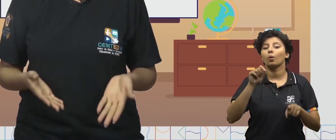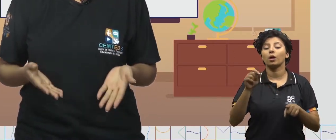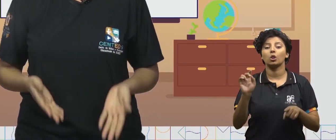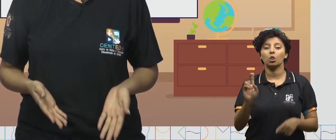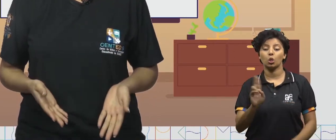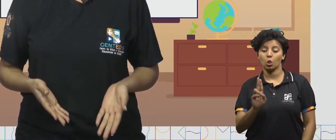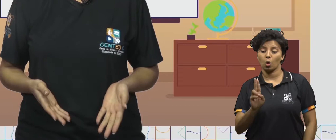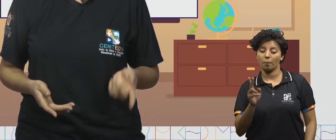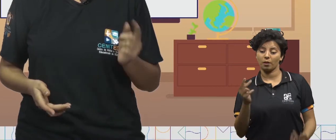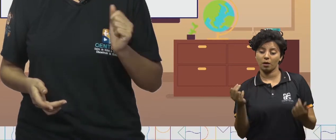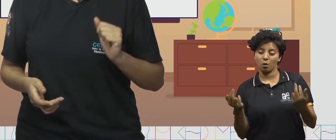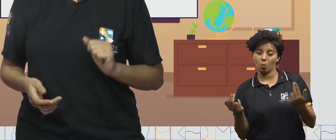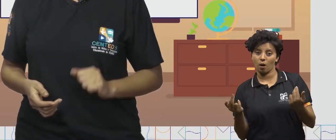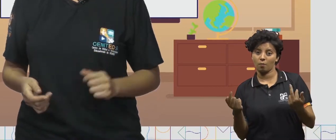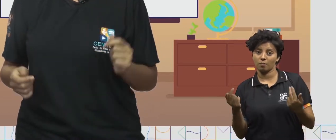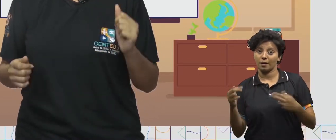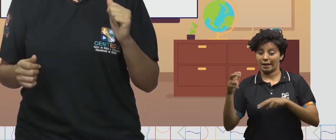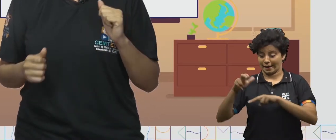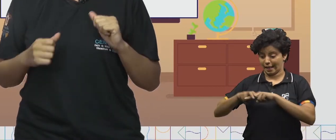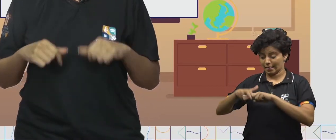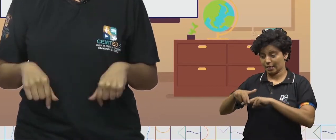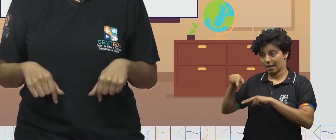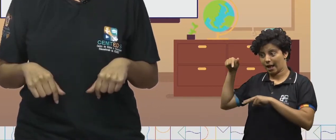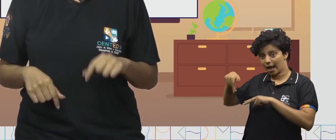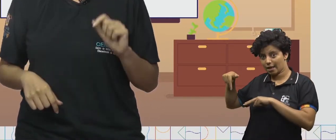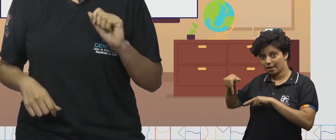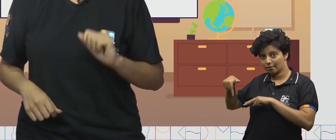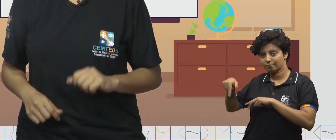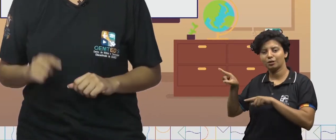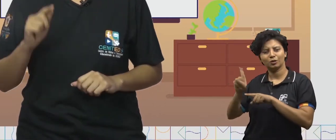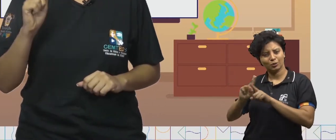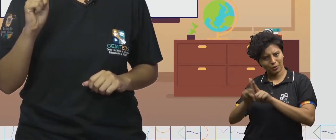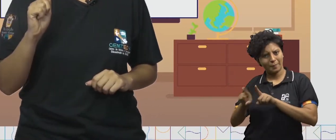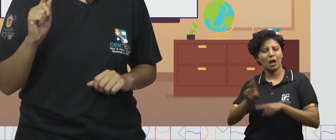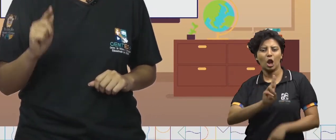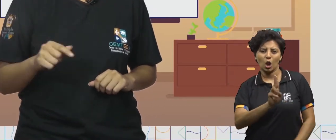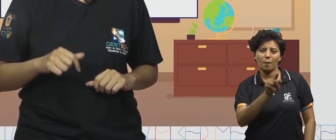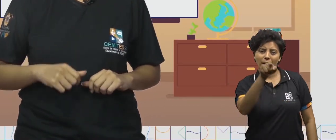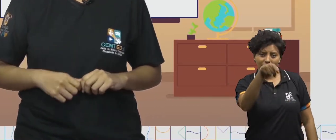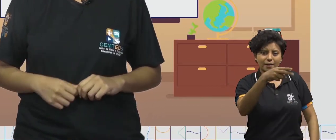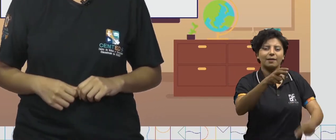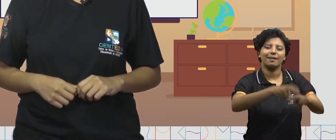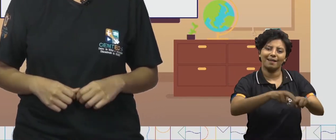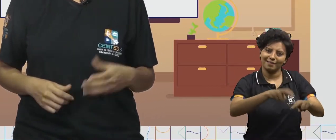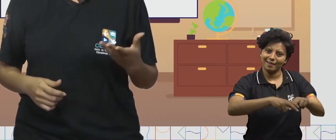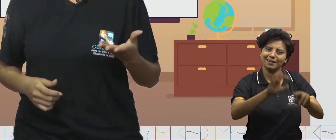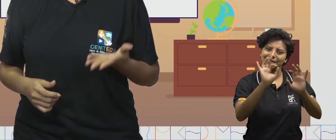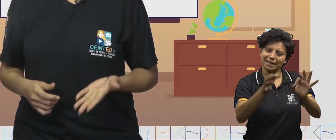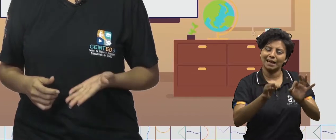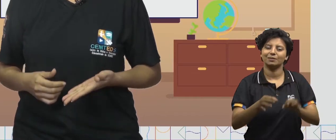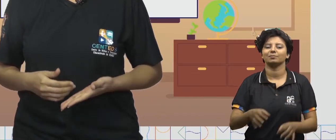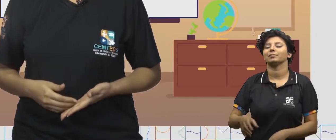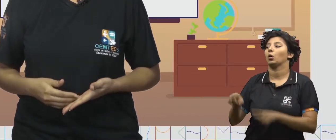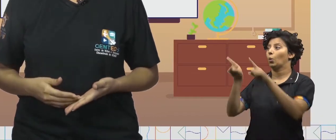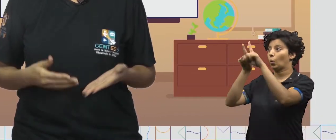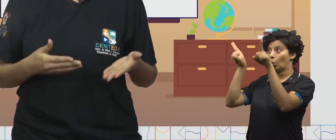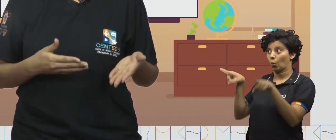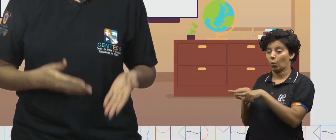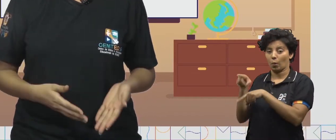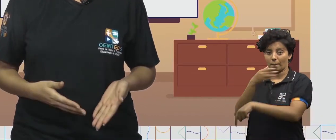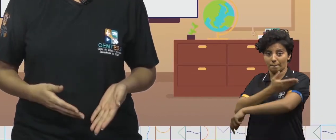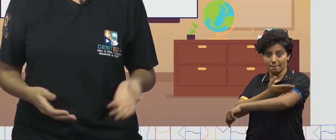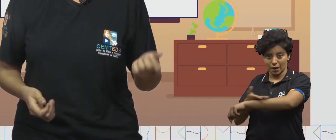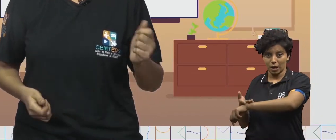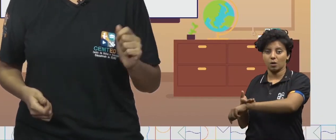possuem o mesmo nome. A cadeira que está aqui também se chama cadeira para você. O quadro branco,